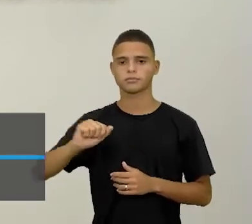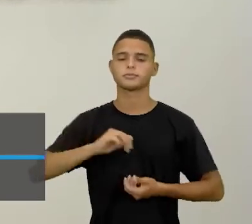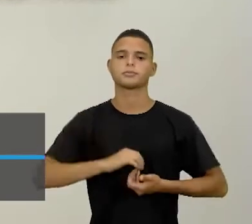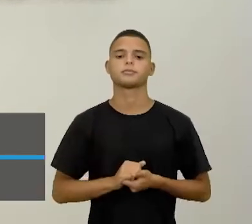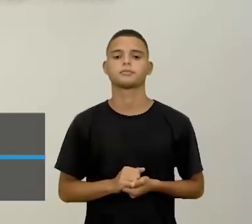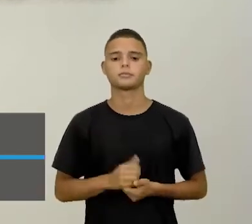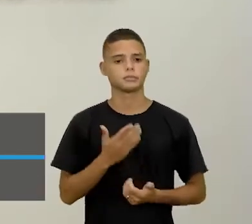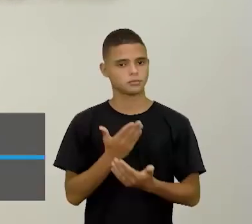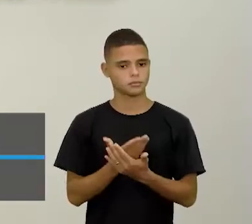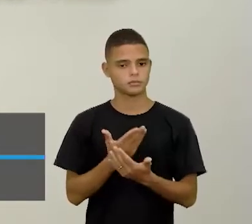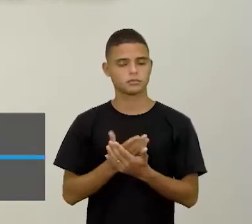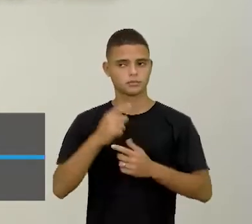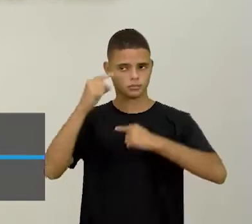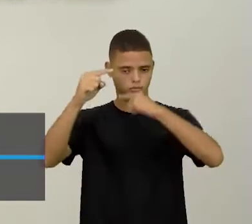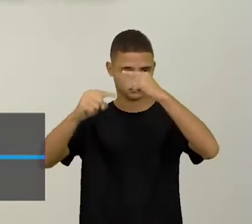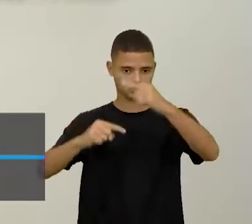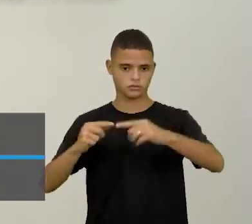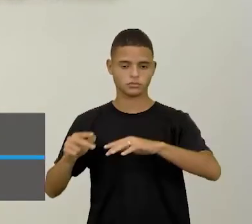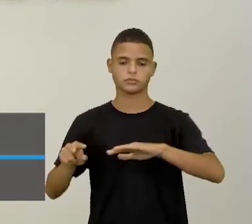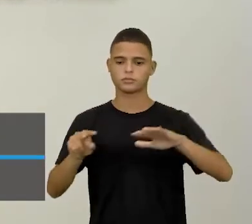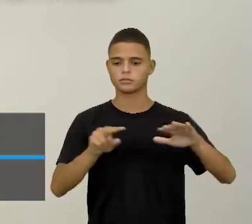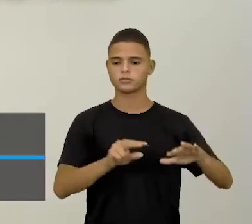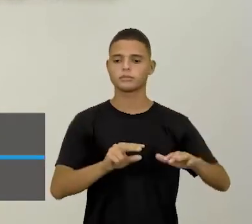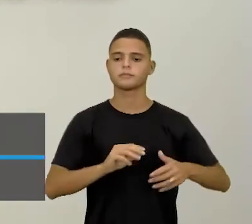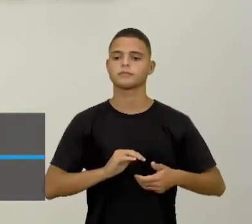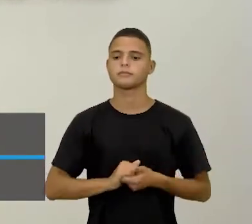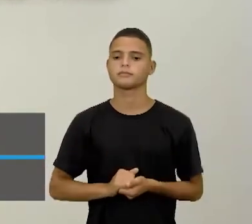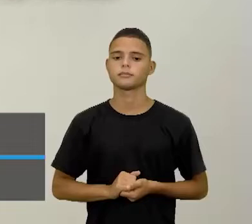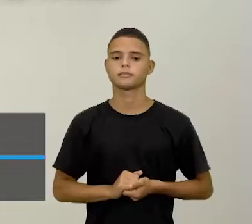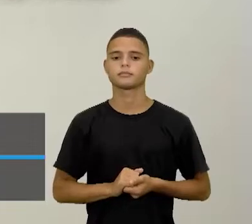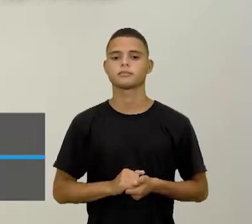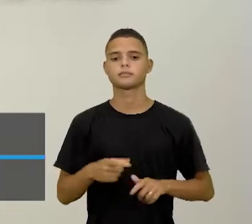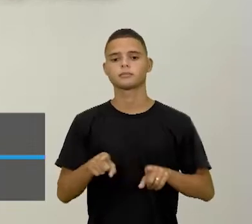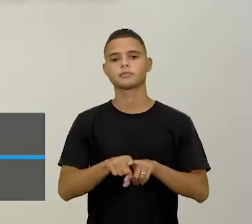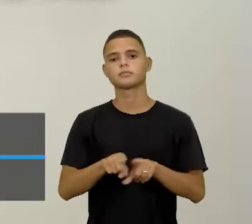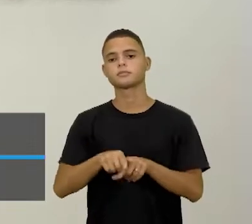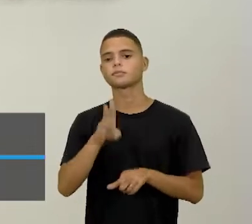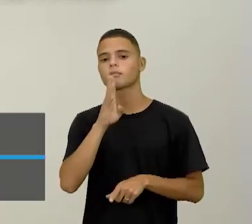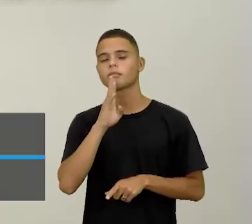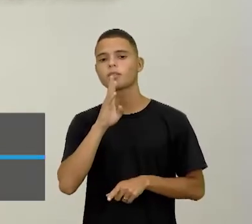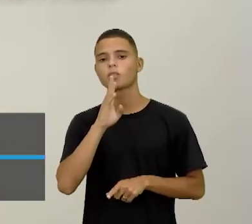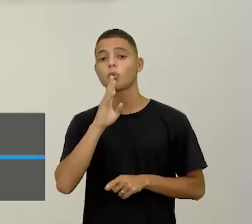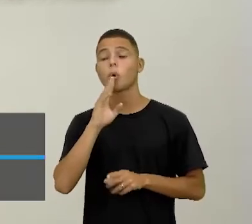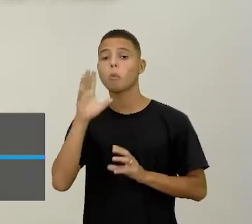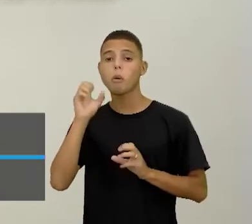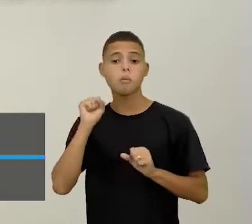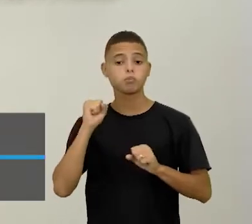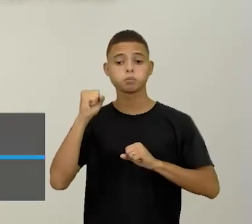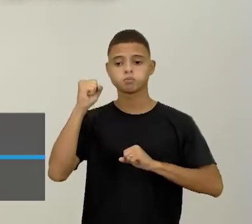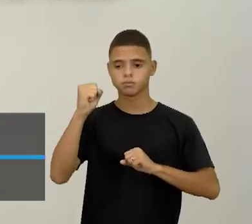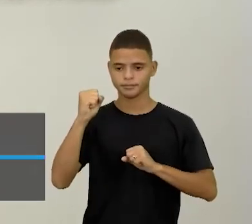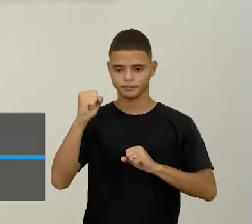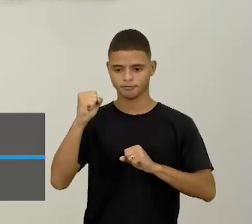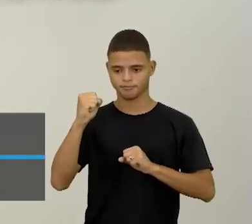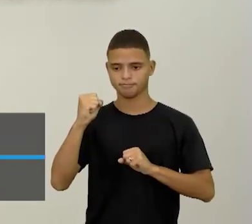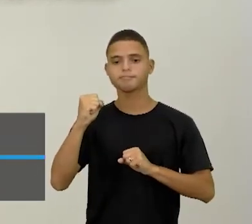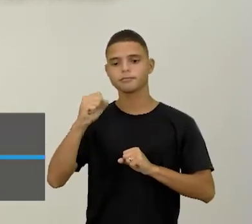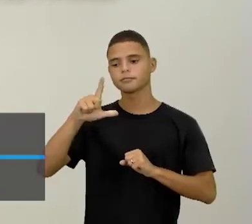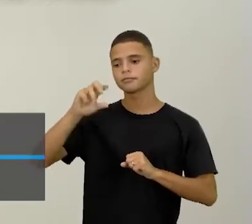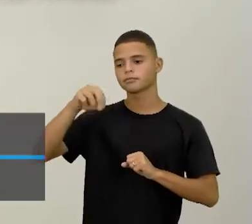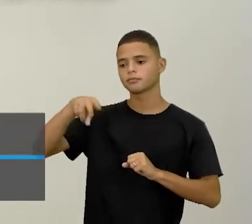induzido, a gente vai estudar na próxima aula, é o próximo assunto. Ela também é conhecida como forças de London, que foi o cientista